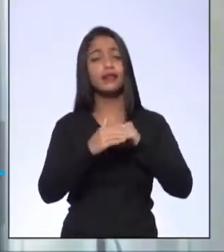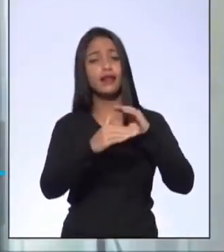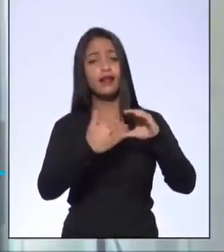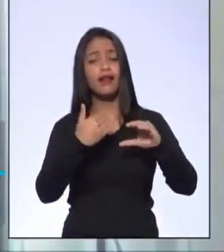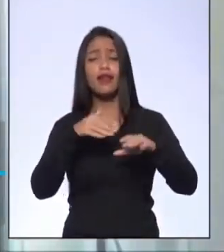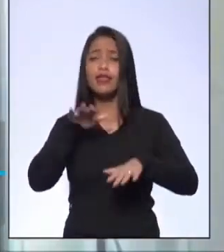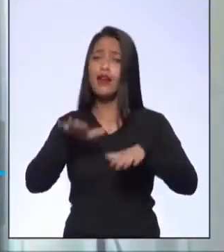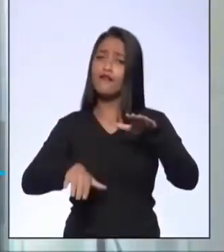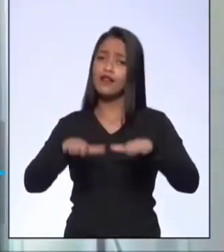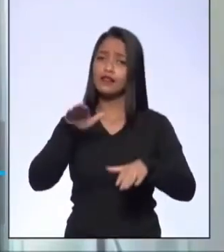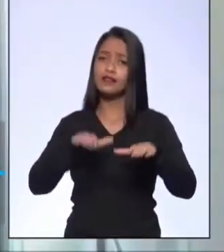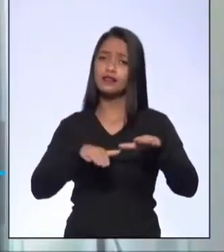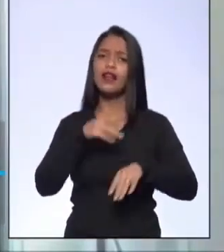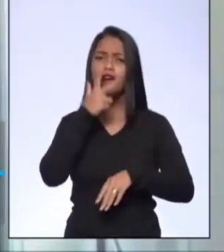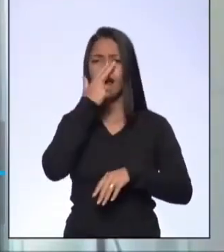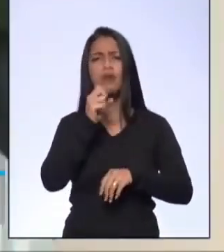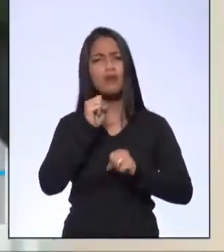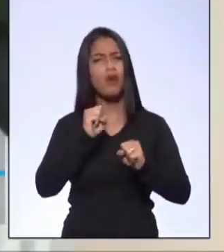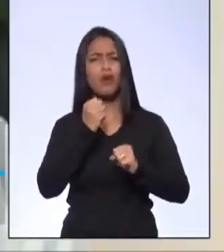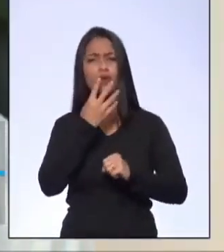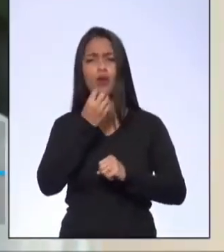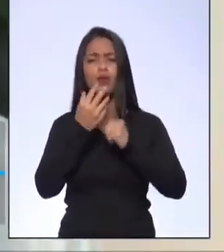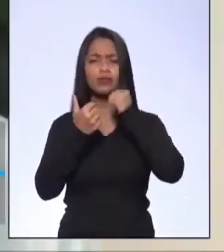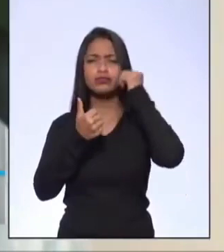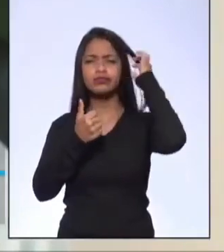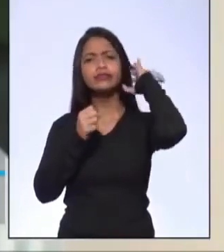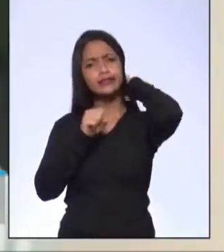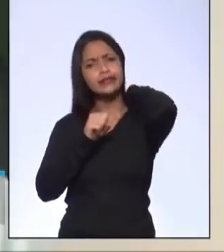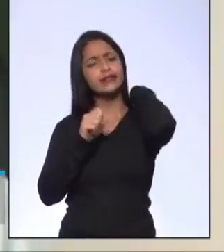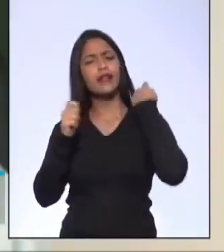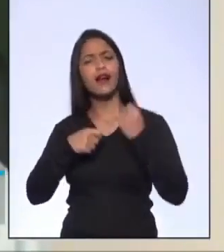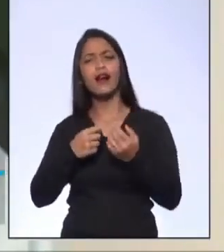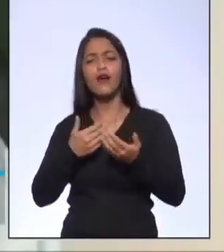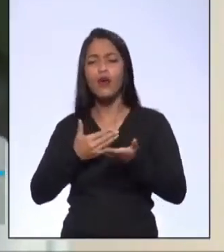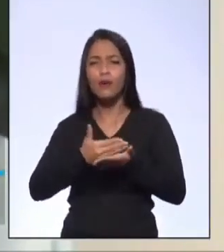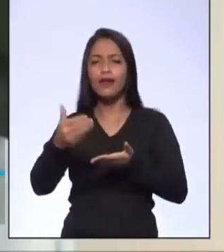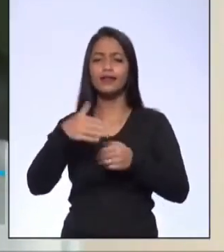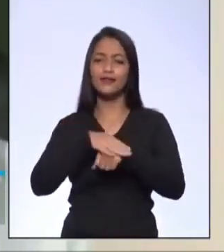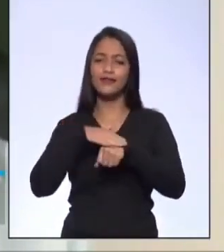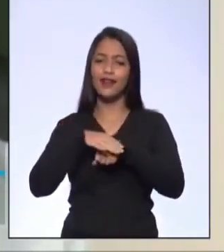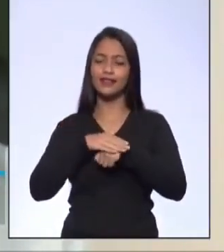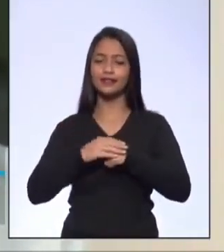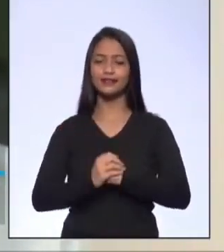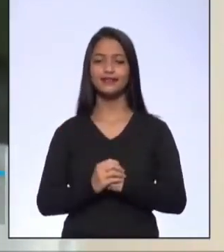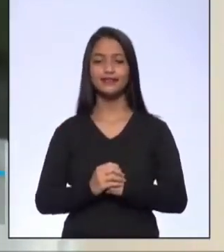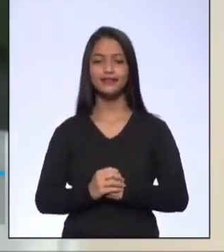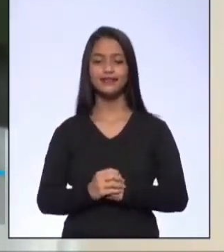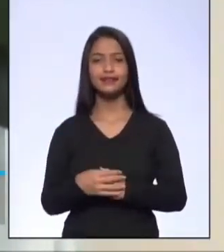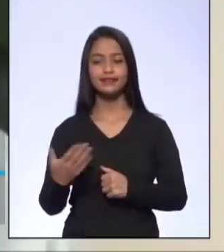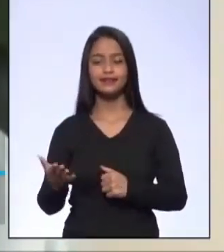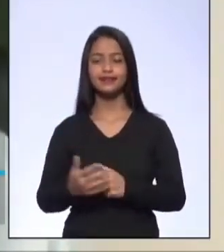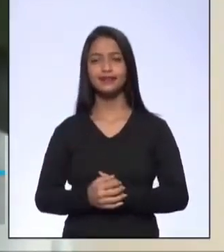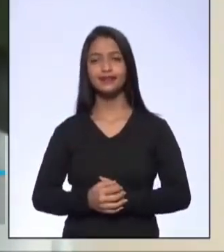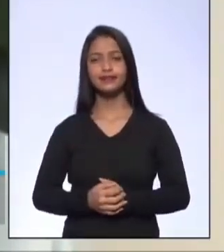Acho que tá bom, né, professor? Sim, dá para a gente começar a conversar. Pois bem, então, gente,